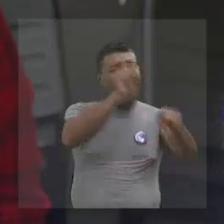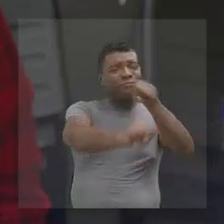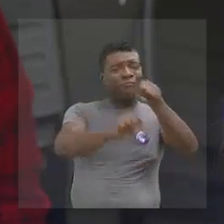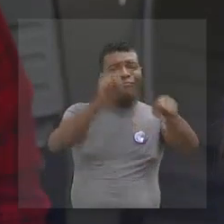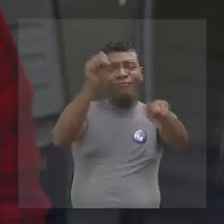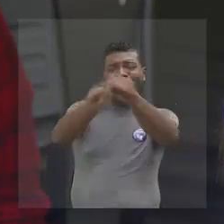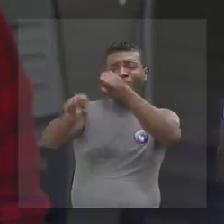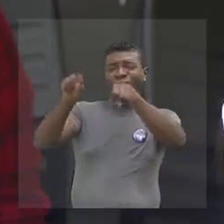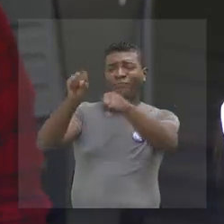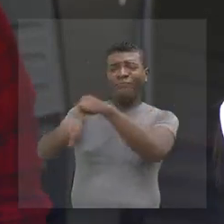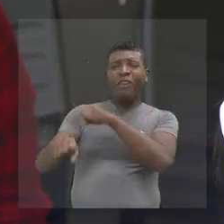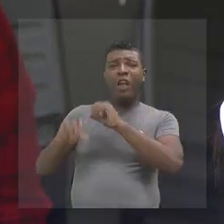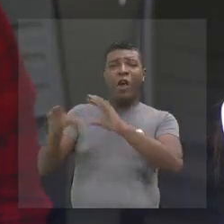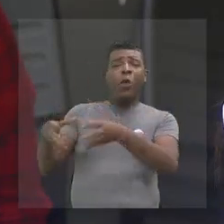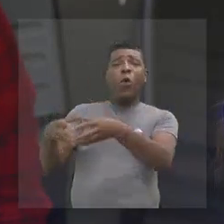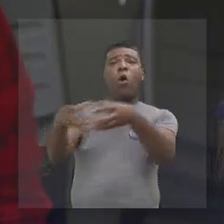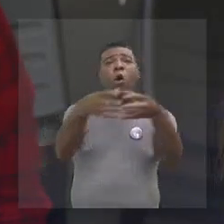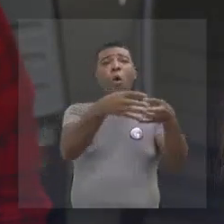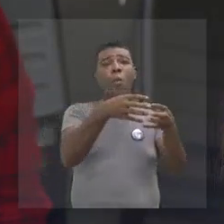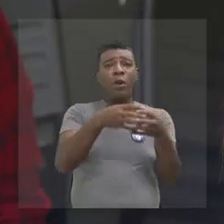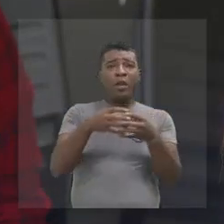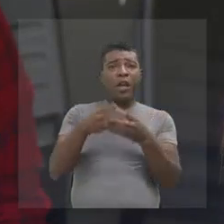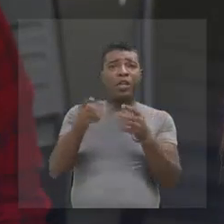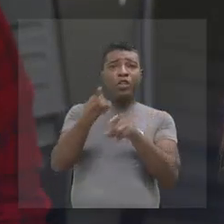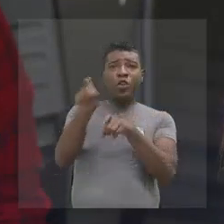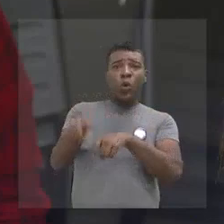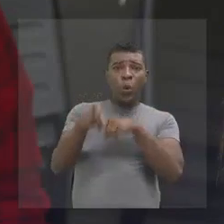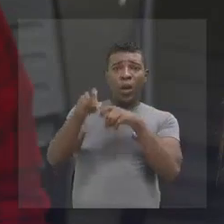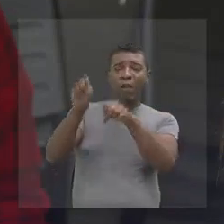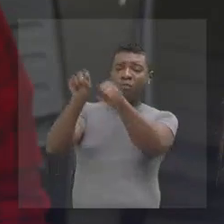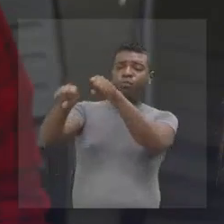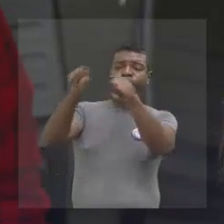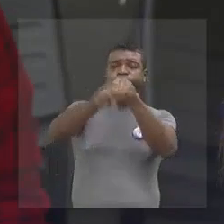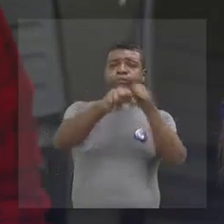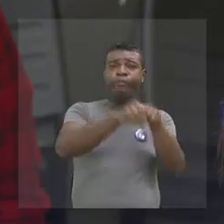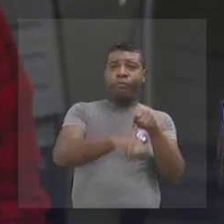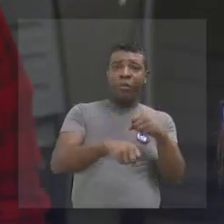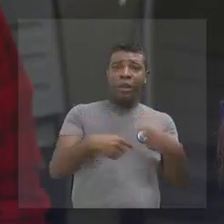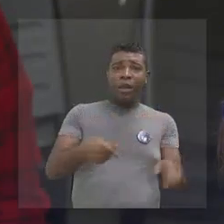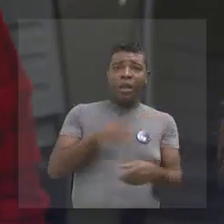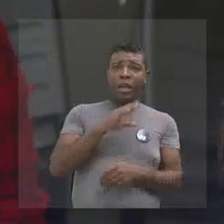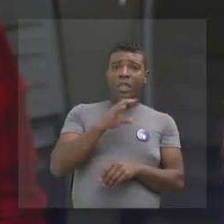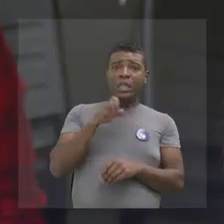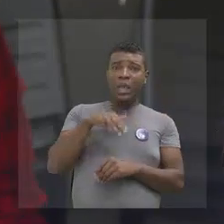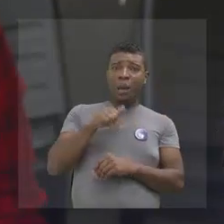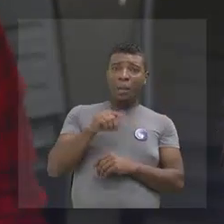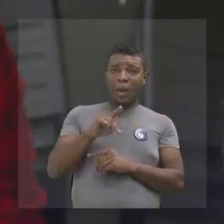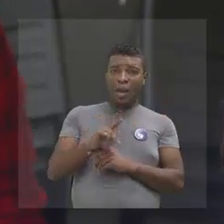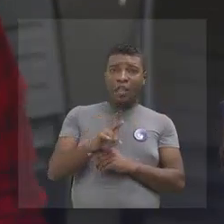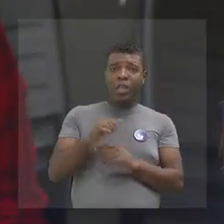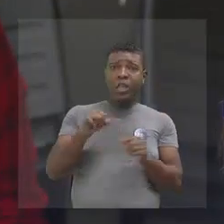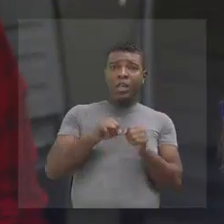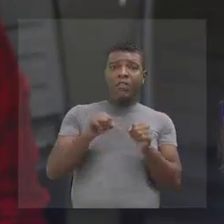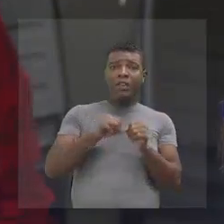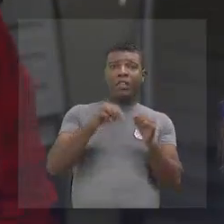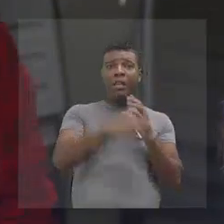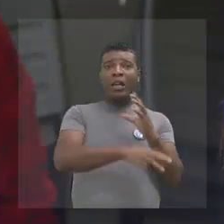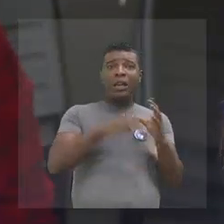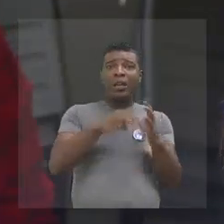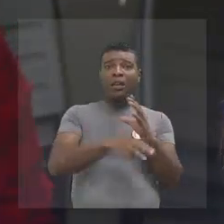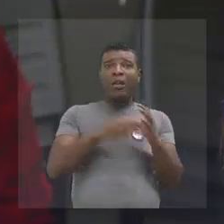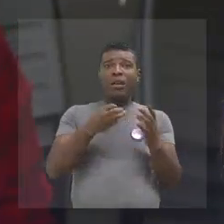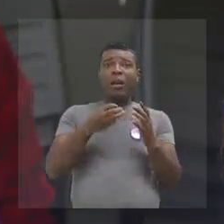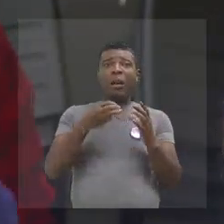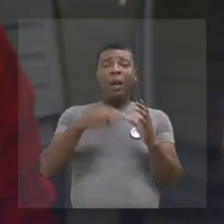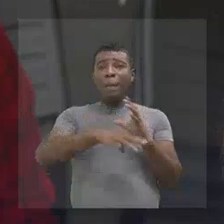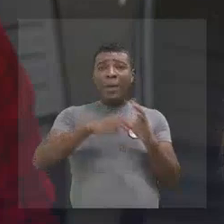recentemente Inclusive a própria semana de atuou a prefeitura por tá fazendo mineração ilegal dentro da área da mineradora